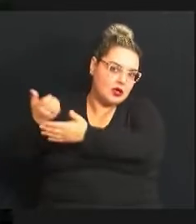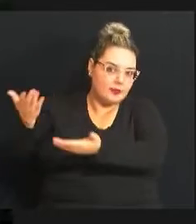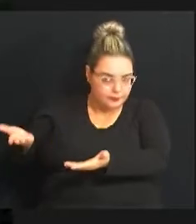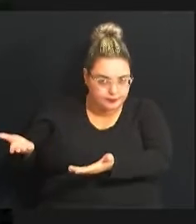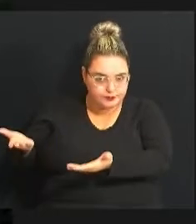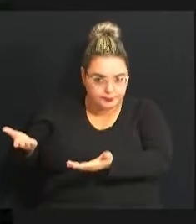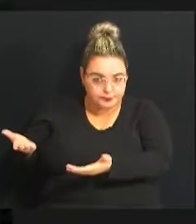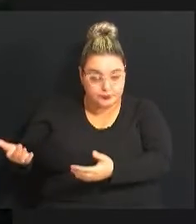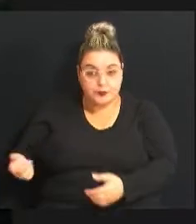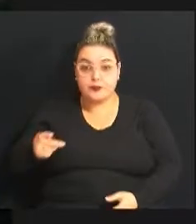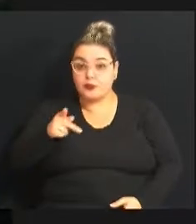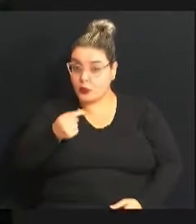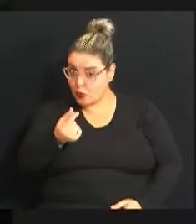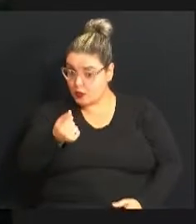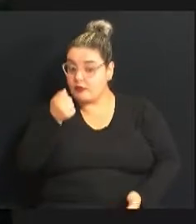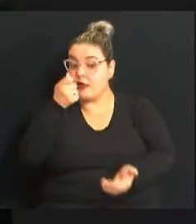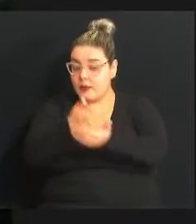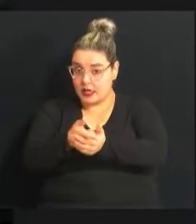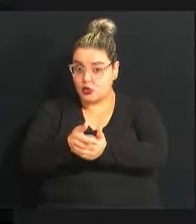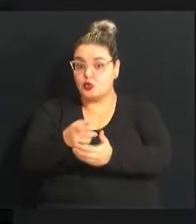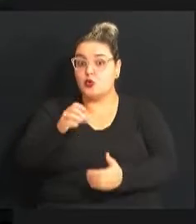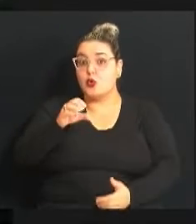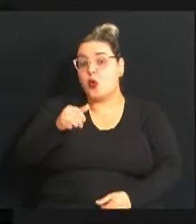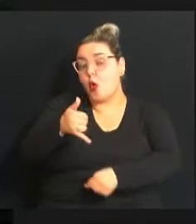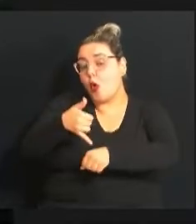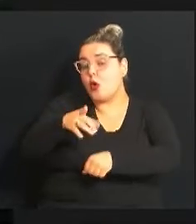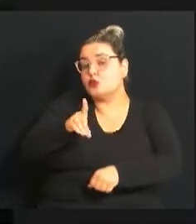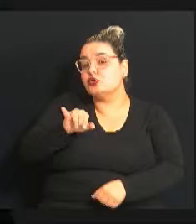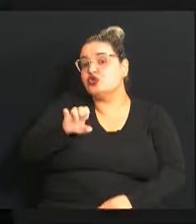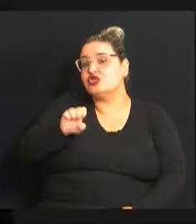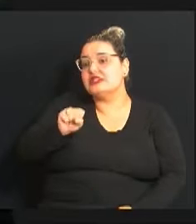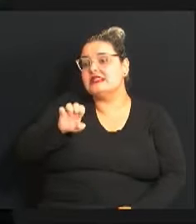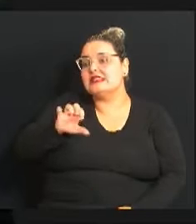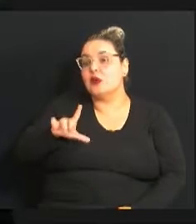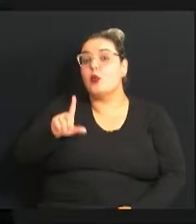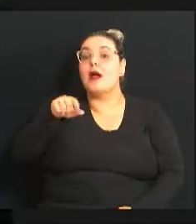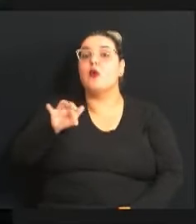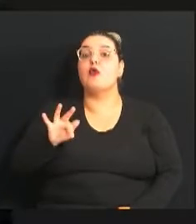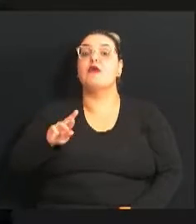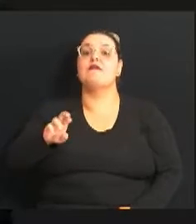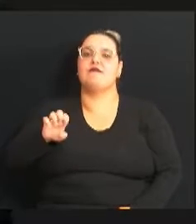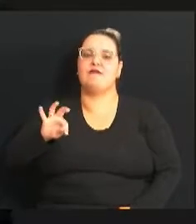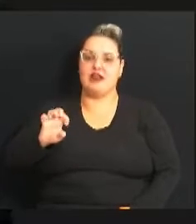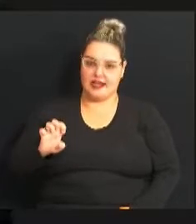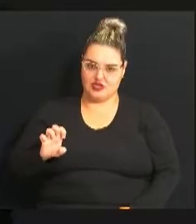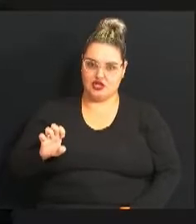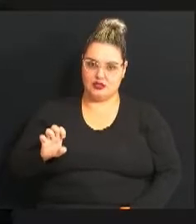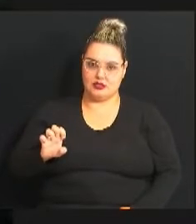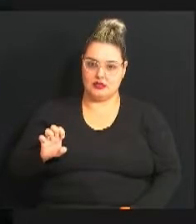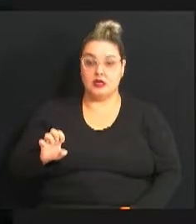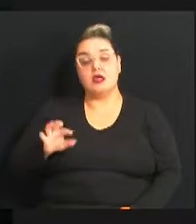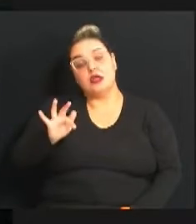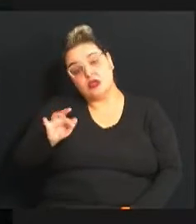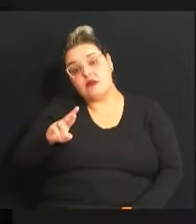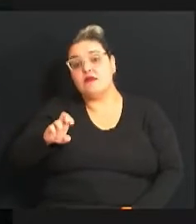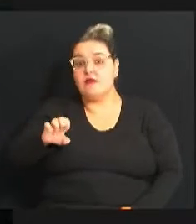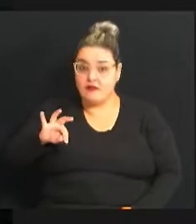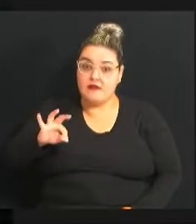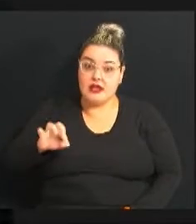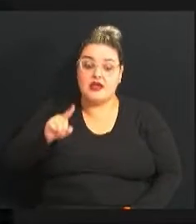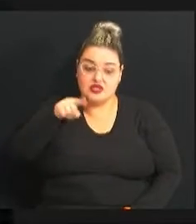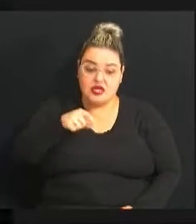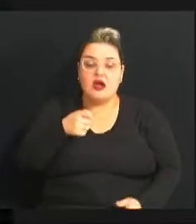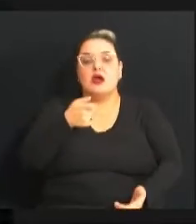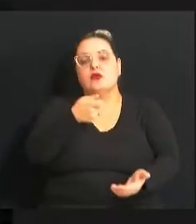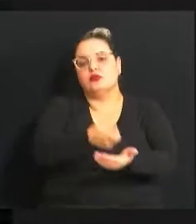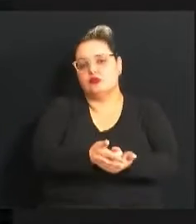do combustível, principalmente do óleo diesel, entra no custo do frete. E o custo do frete entra no preço do alimento, que vai chegar à feira